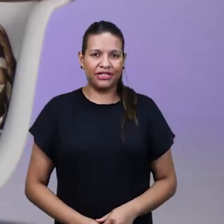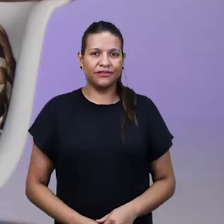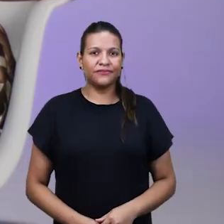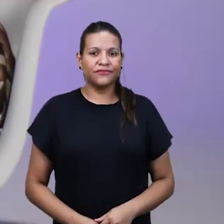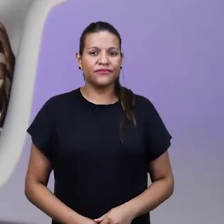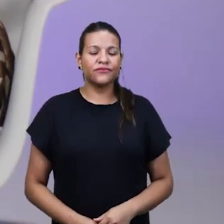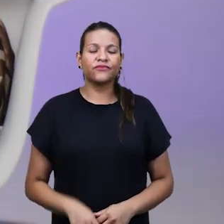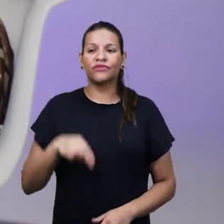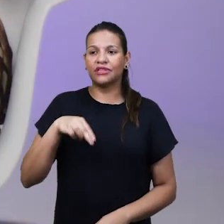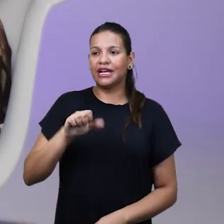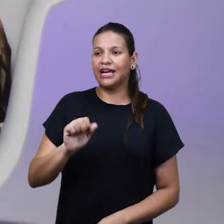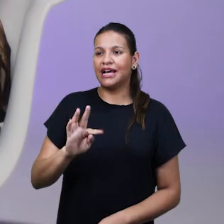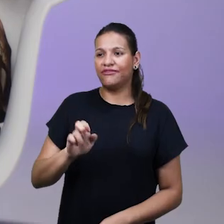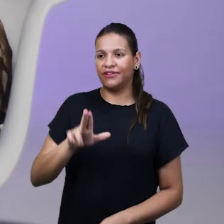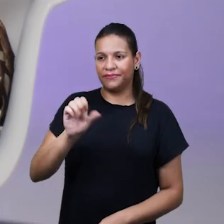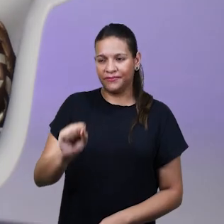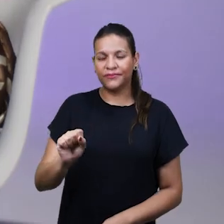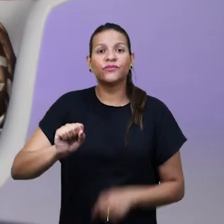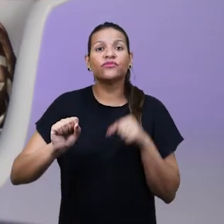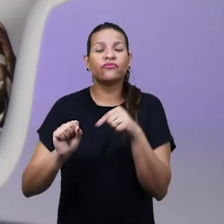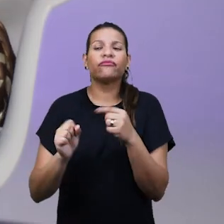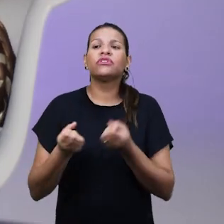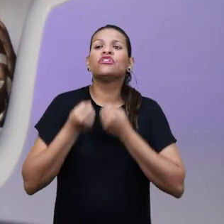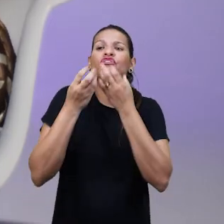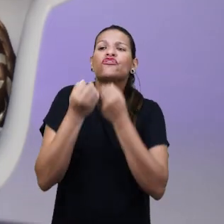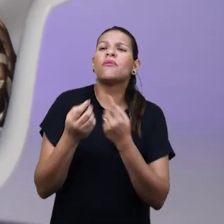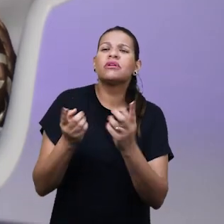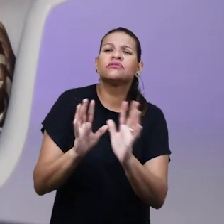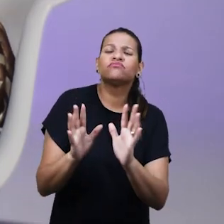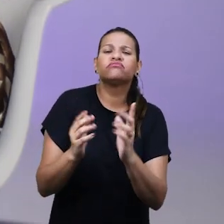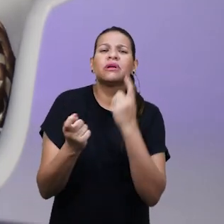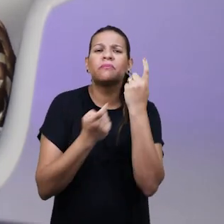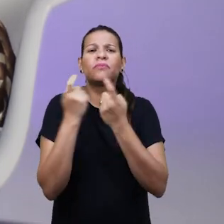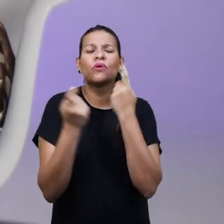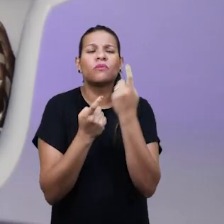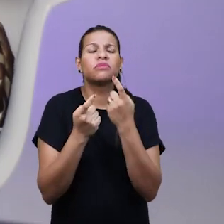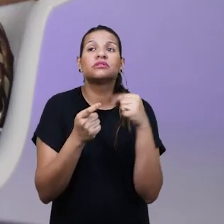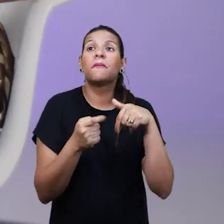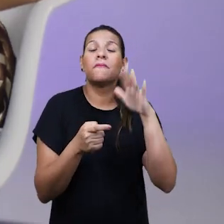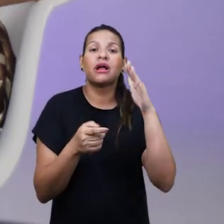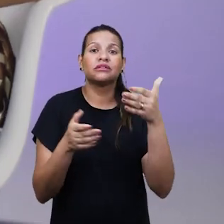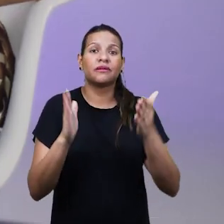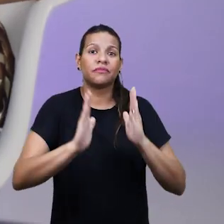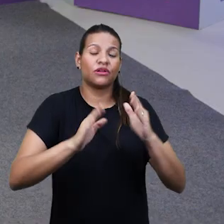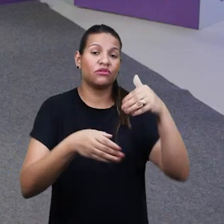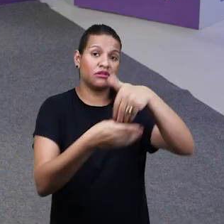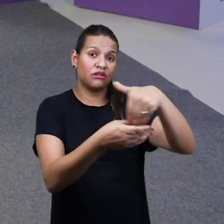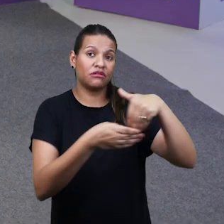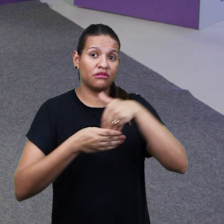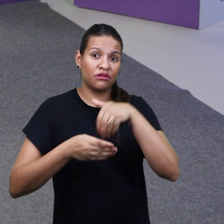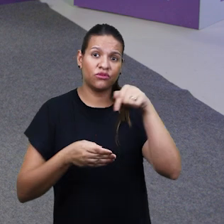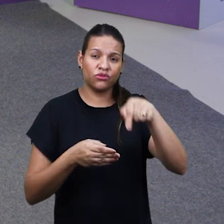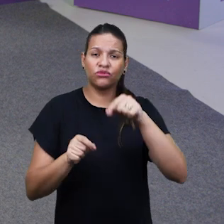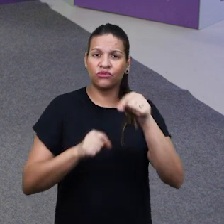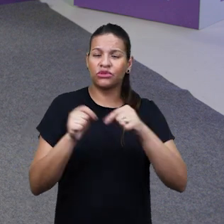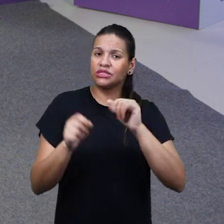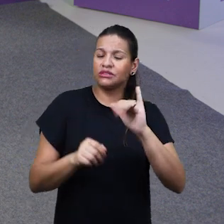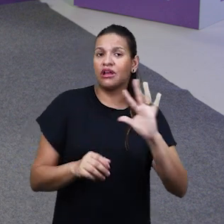E doutor Matheus, por que a desinformação se torna uma preocupação ainda maior durante esse período eleitoral? E o